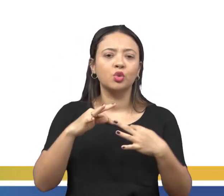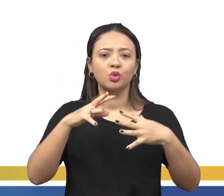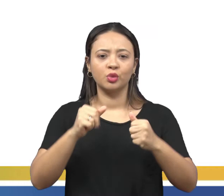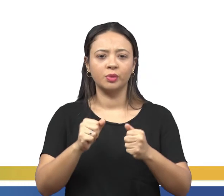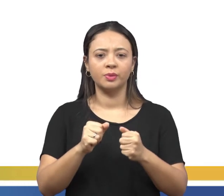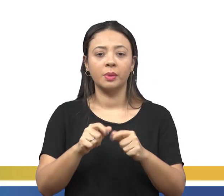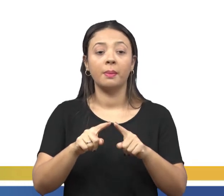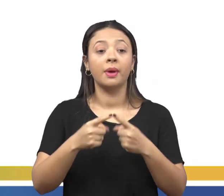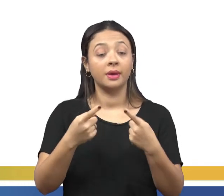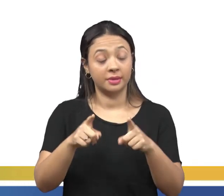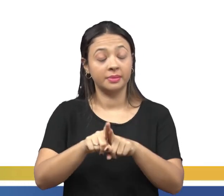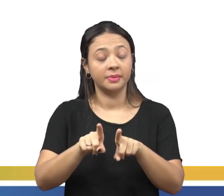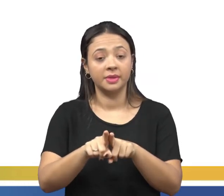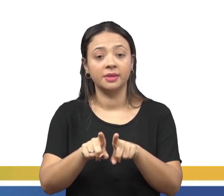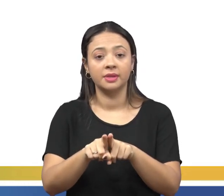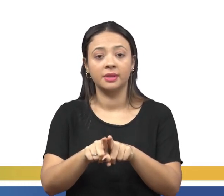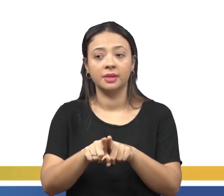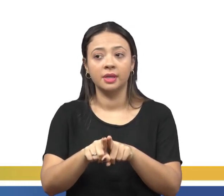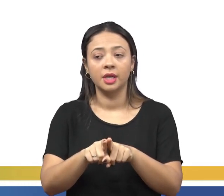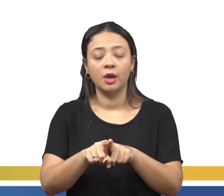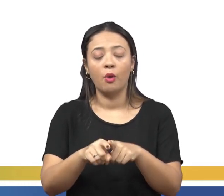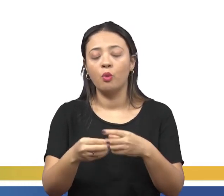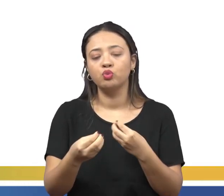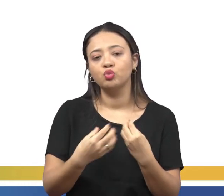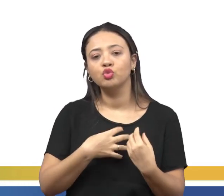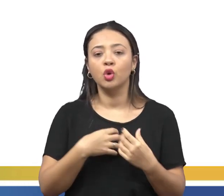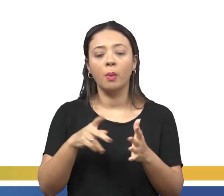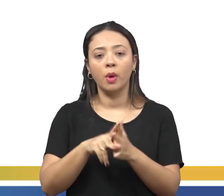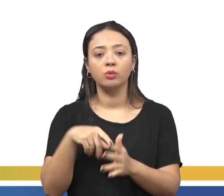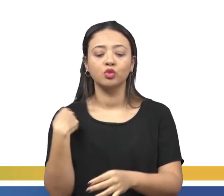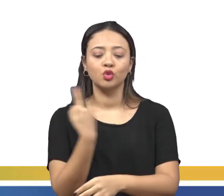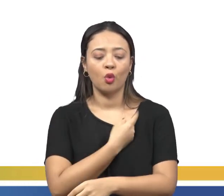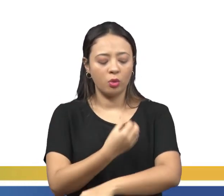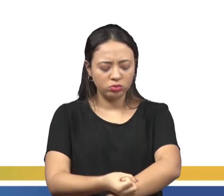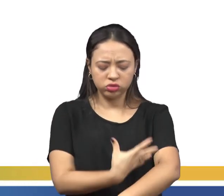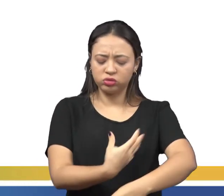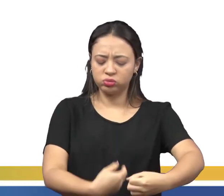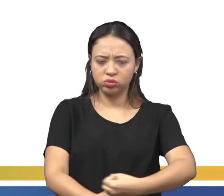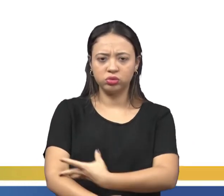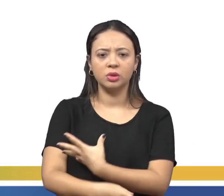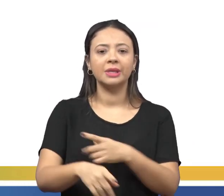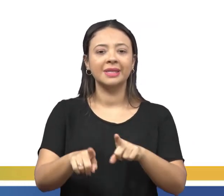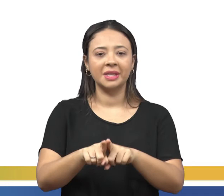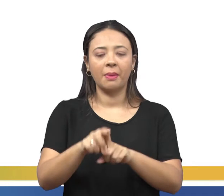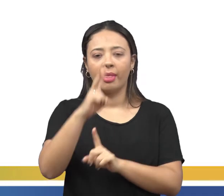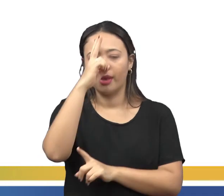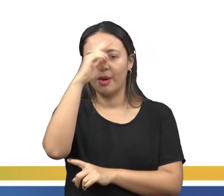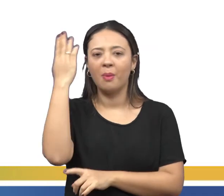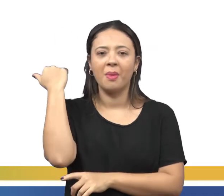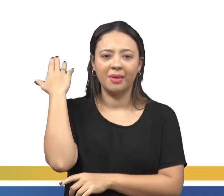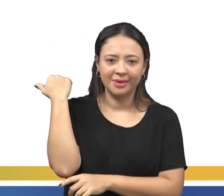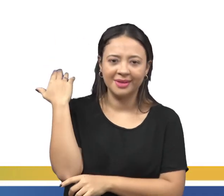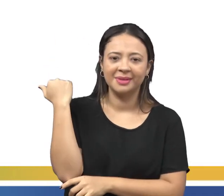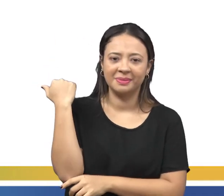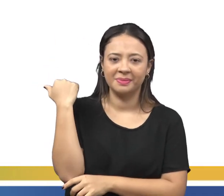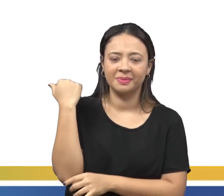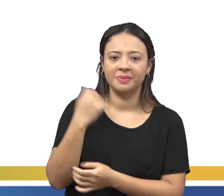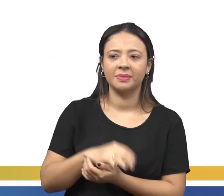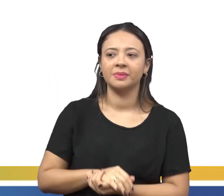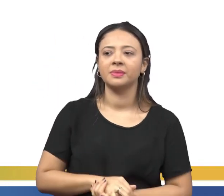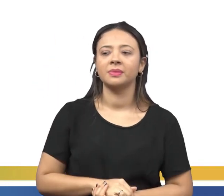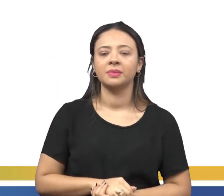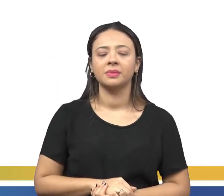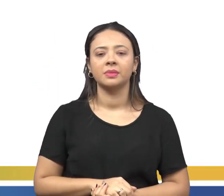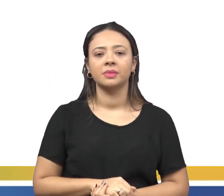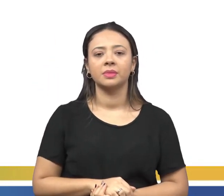compreensão humana, e sim como uma expressão produtora de discursos sociais e históricos. Esses diferentes